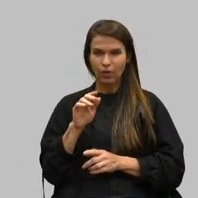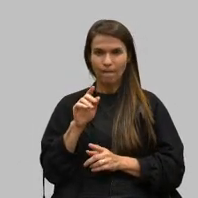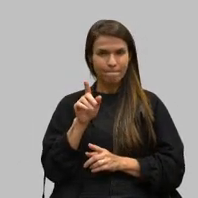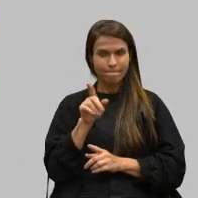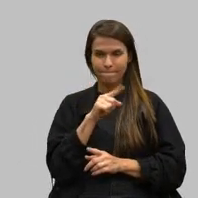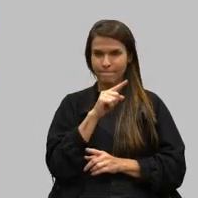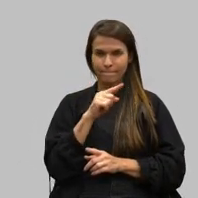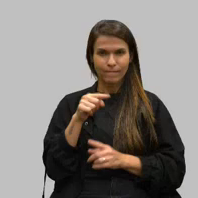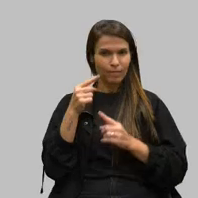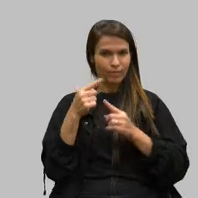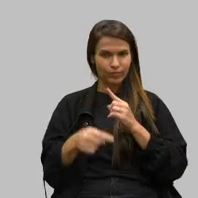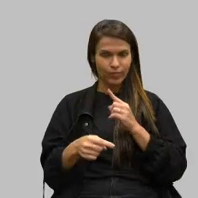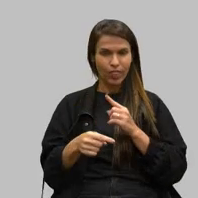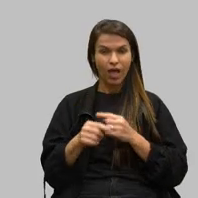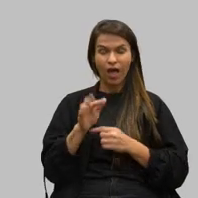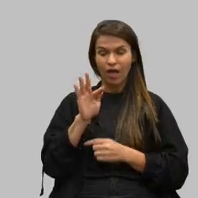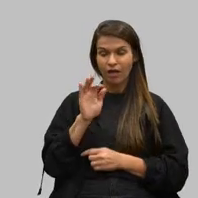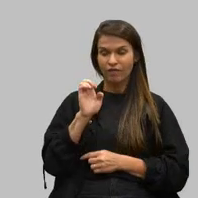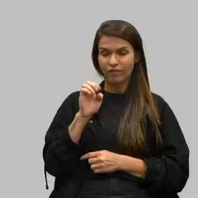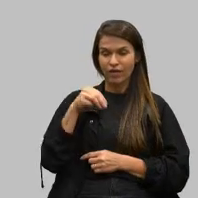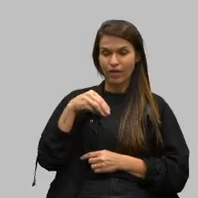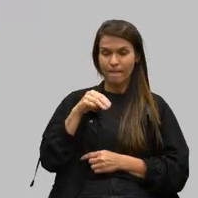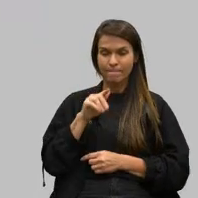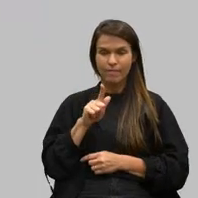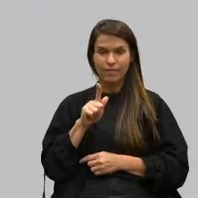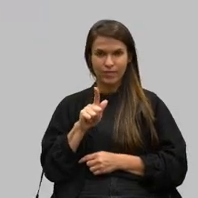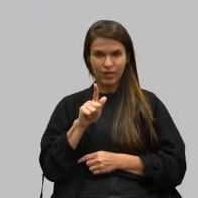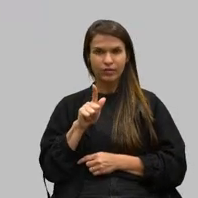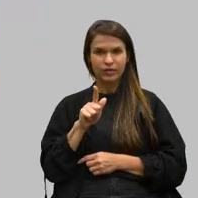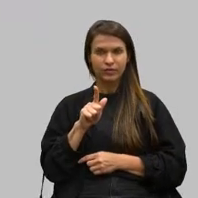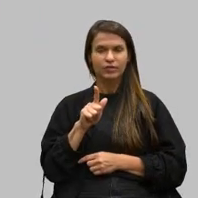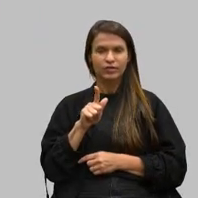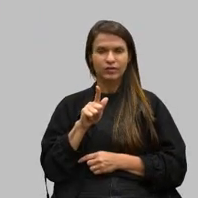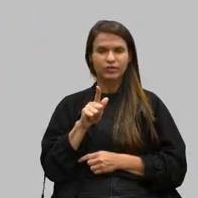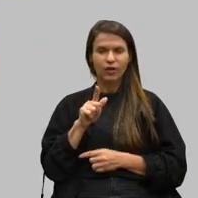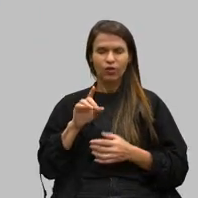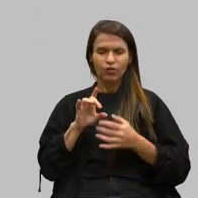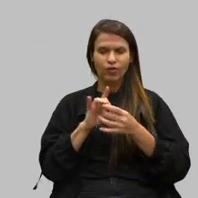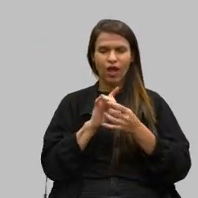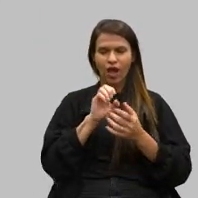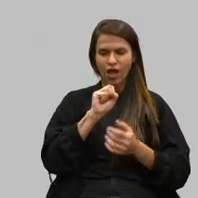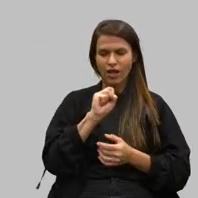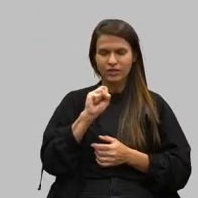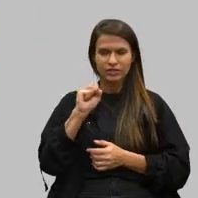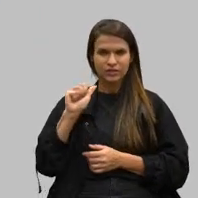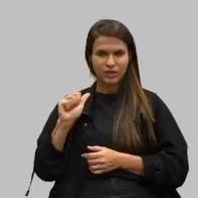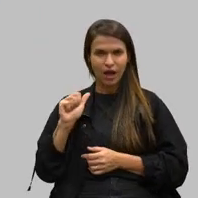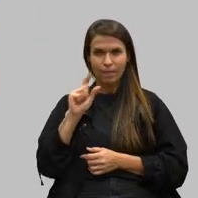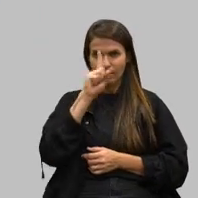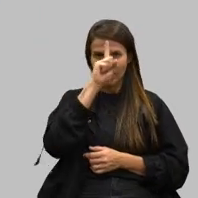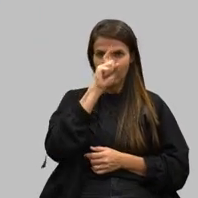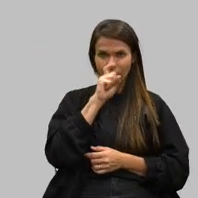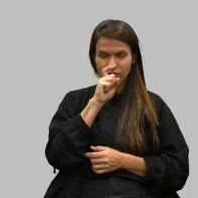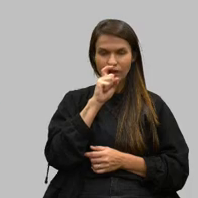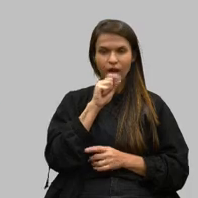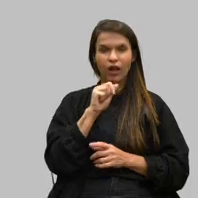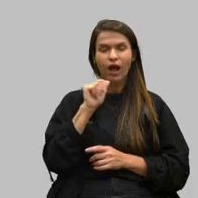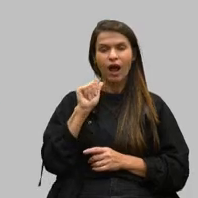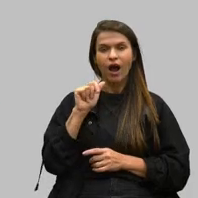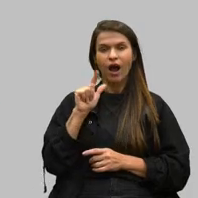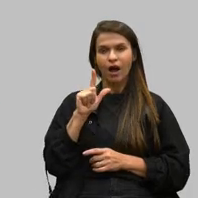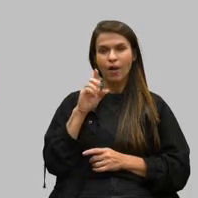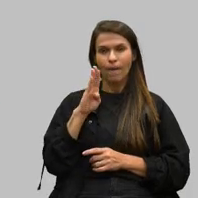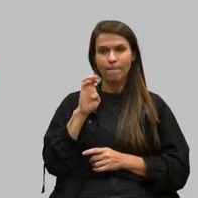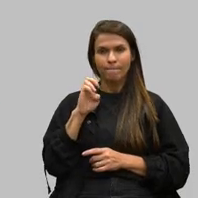FEMIG, não é, presidente? A FEMIG está achando o caminho da SSA para os hospitais do Alberto Cavalcante. A SSA,